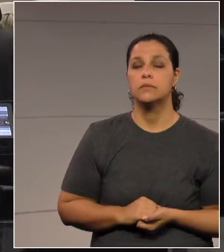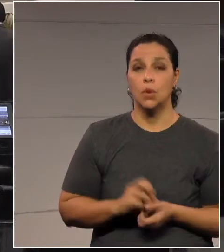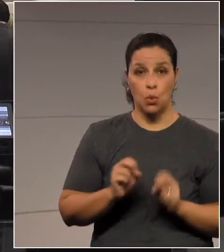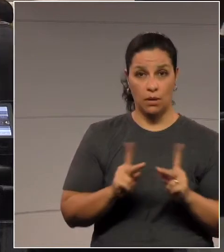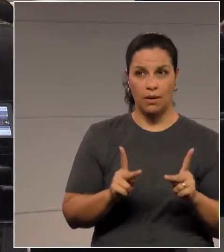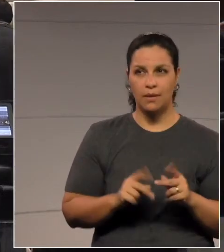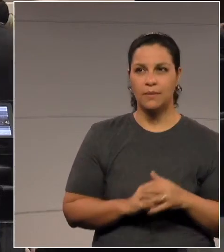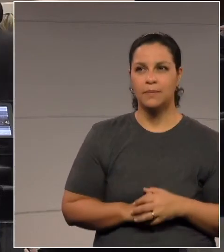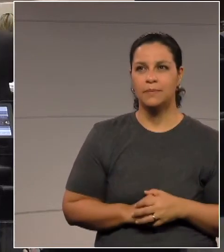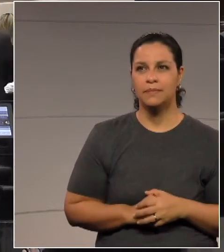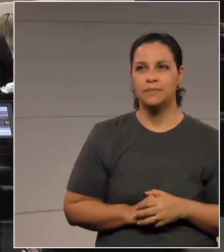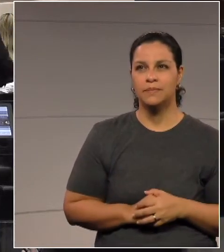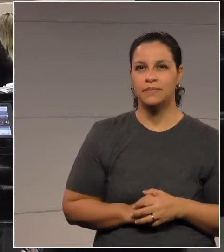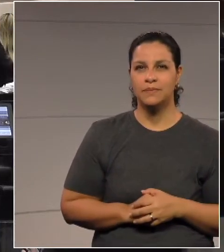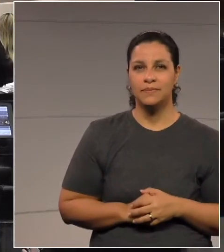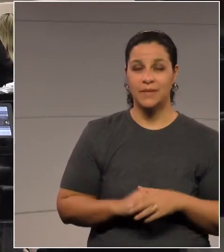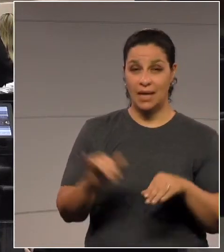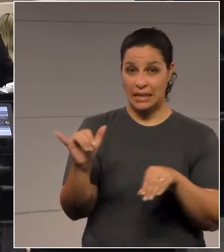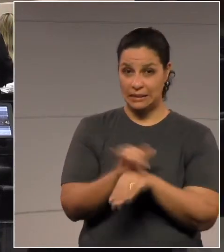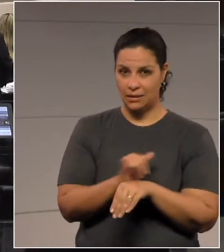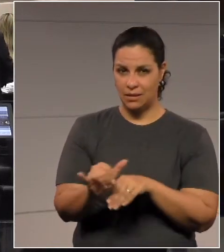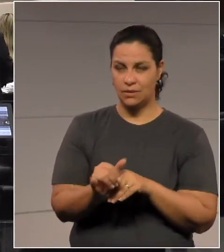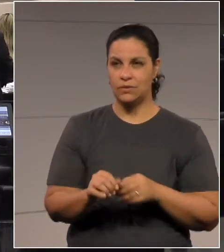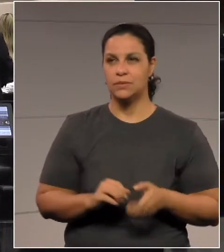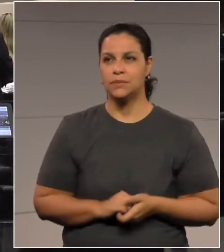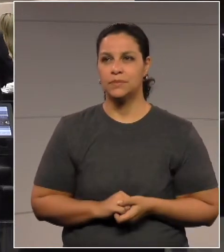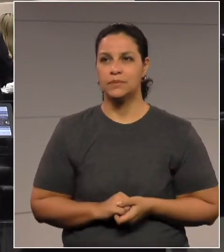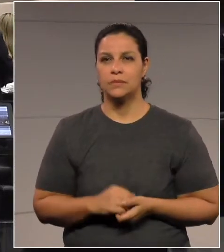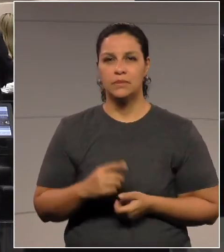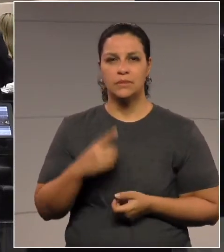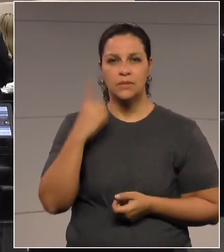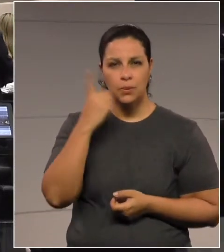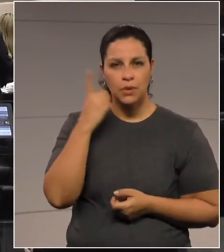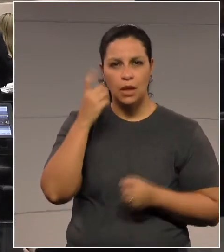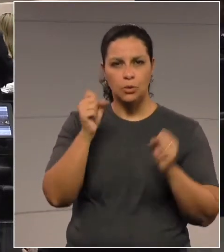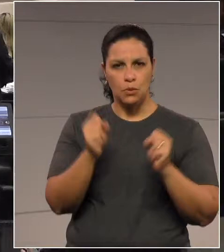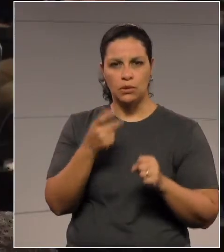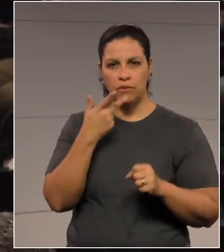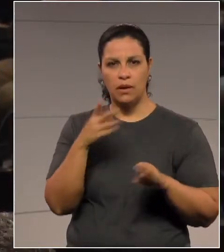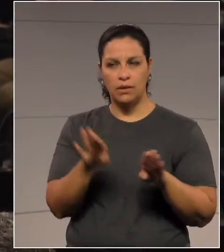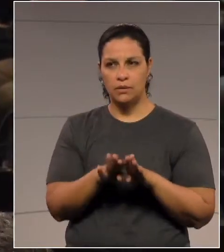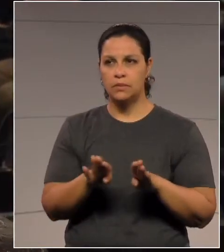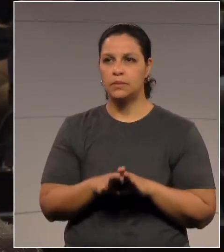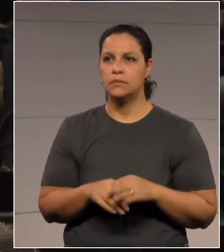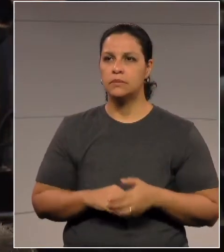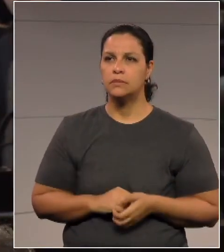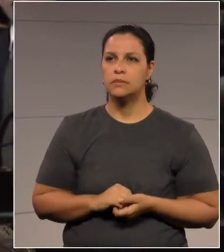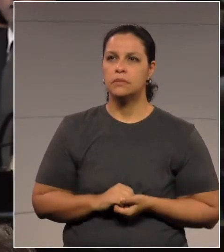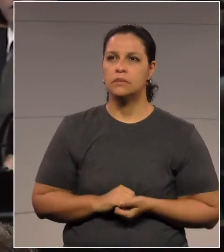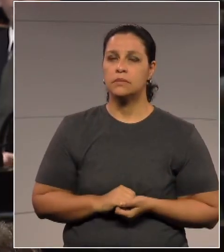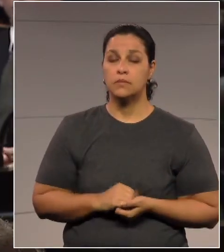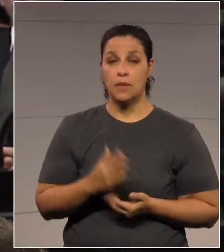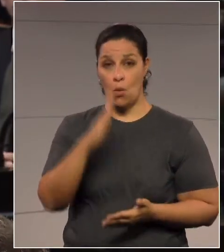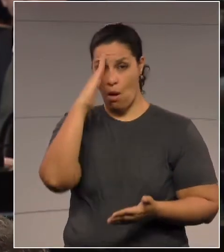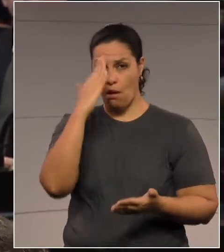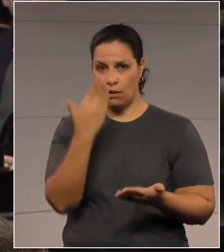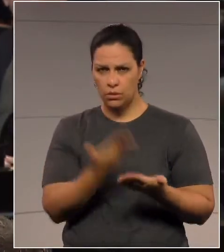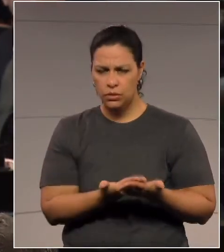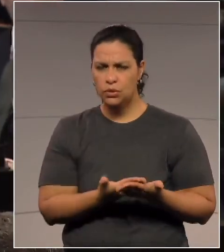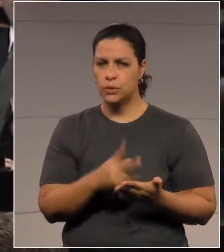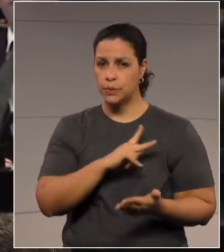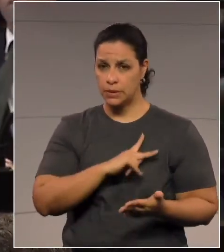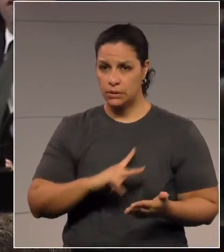Ok? Passou estratégica. Deputado Requião, por favor. Bom, eu